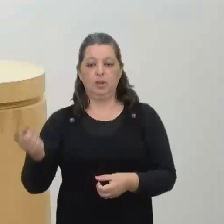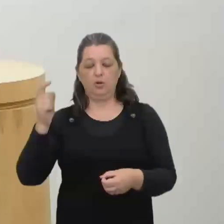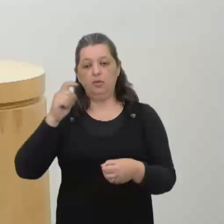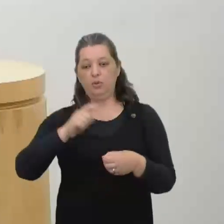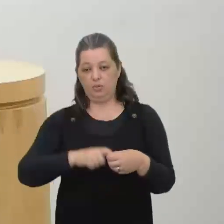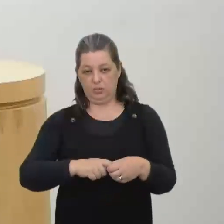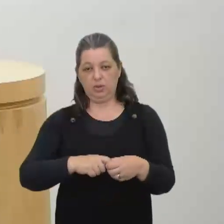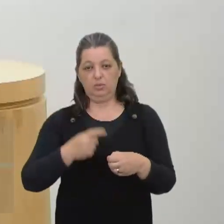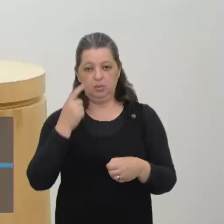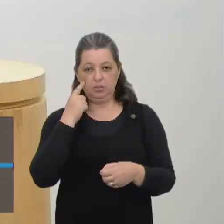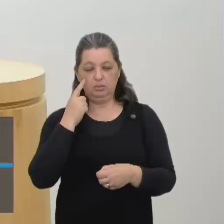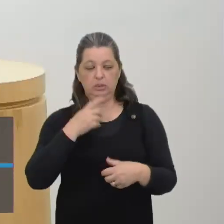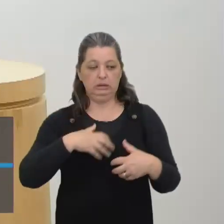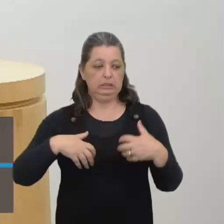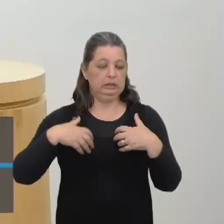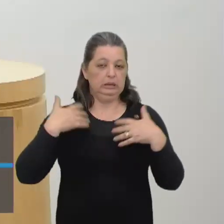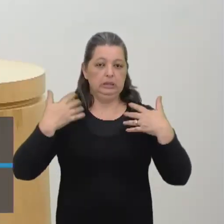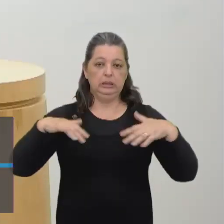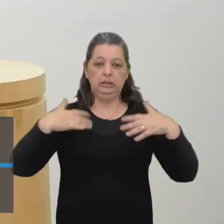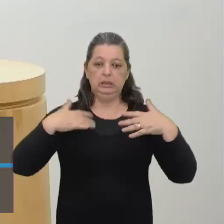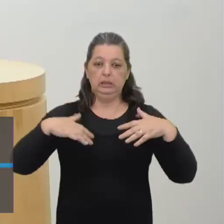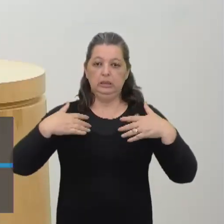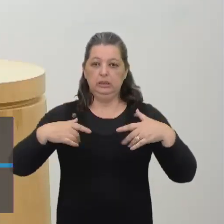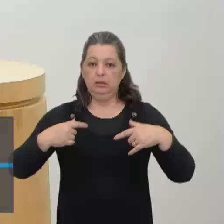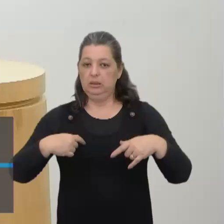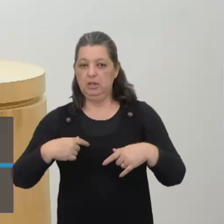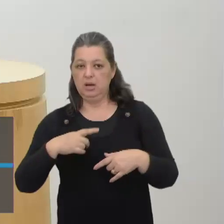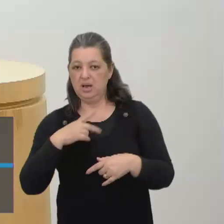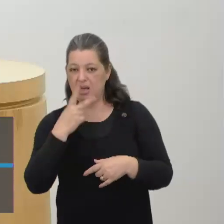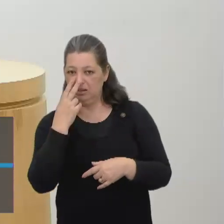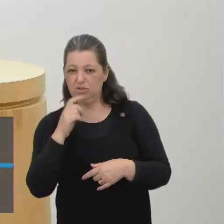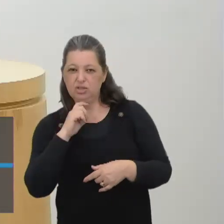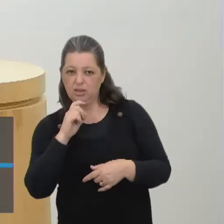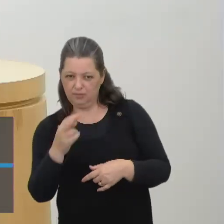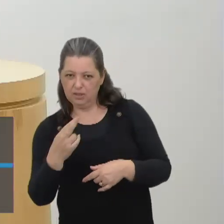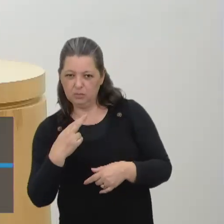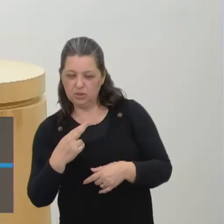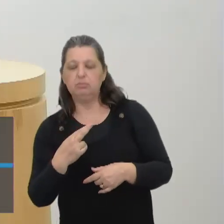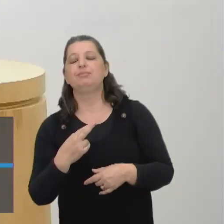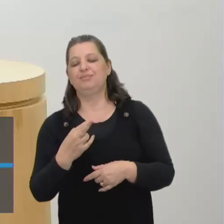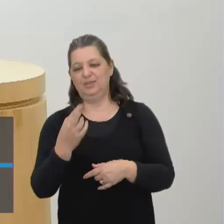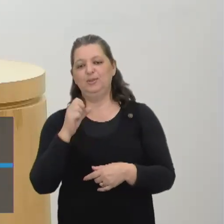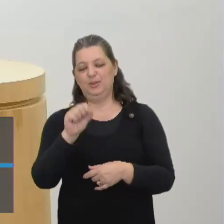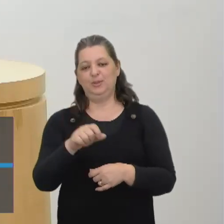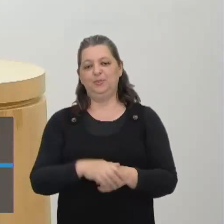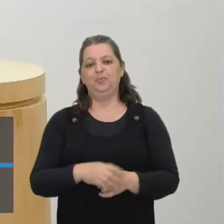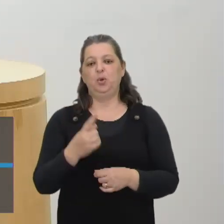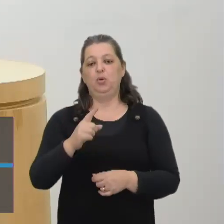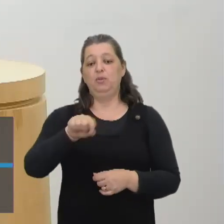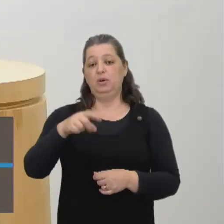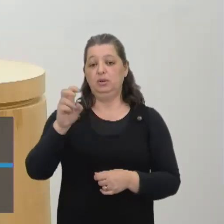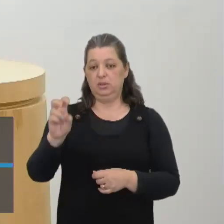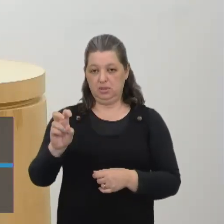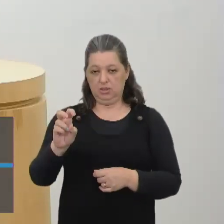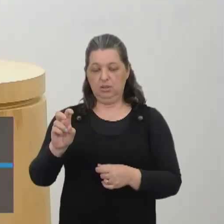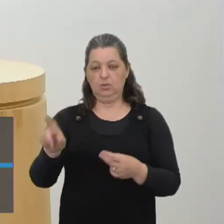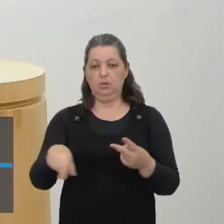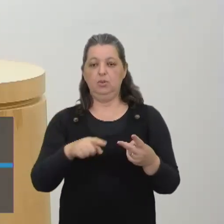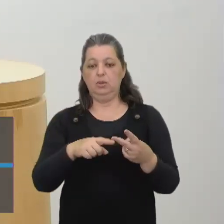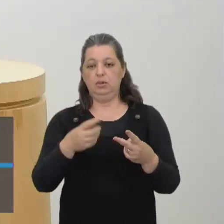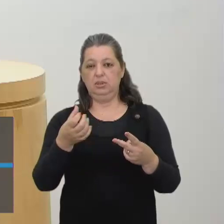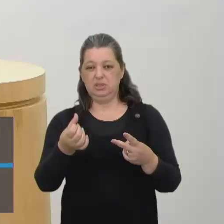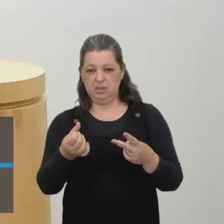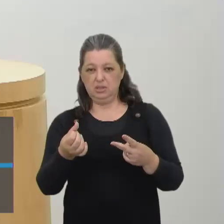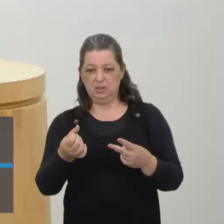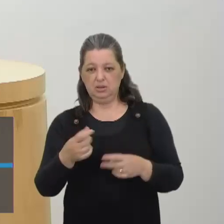Voltamos por um momento, começou a me dar, ai meu Deus, falei para a produtora, acho que ninguém vai me responder, mas responderam sim, que é 1,5 e 6. Até o